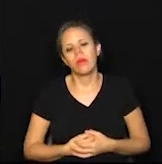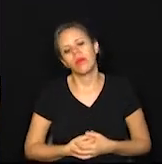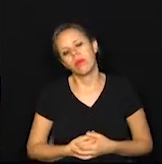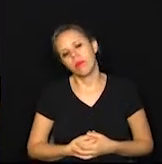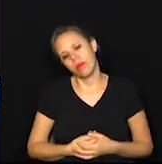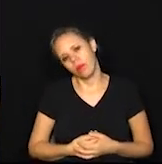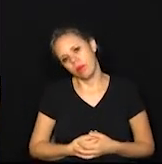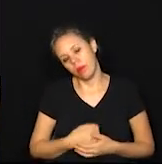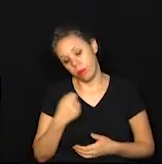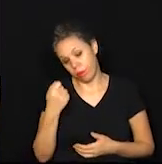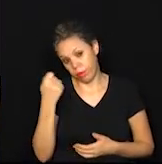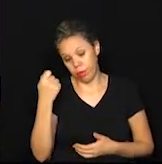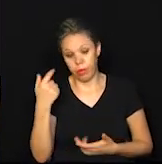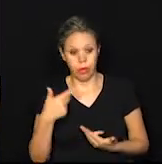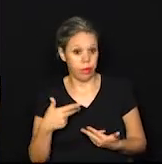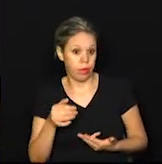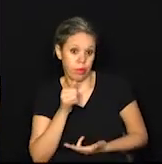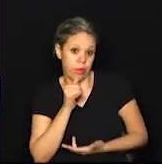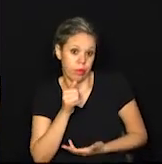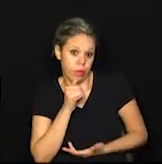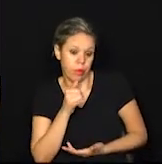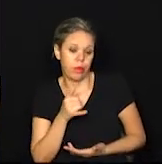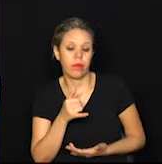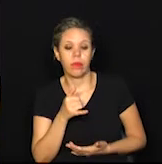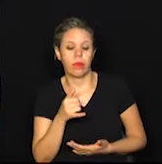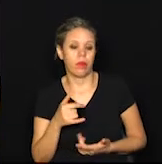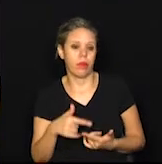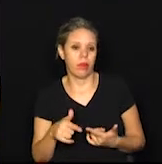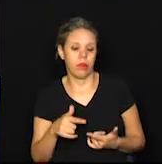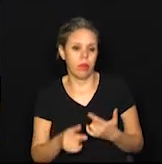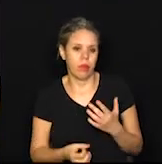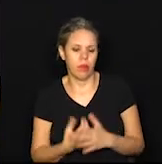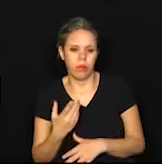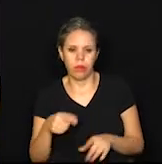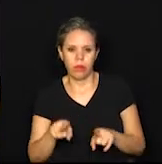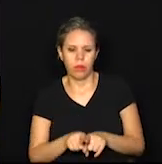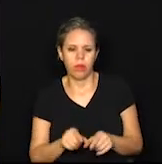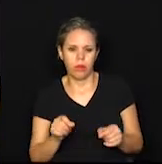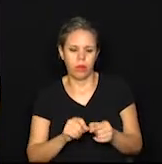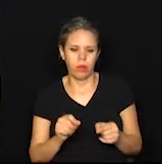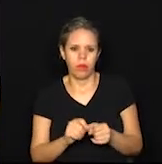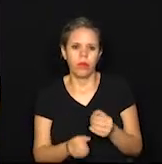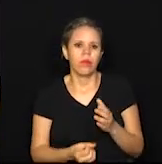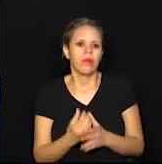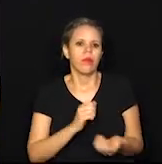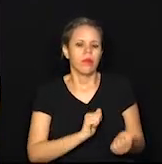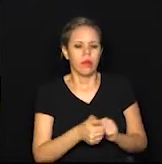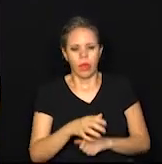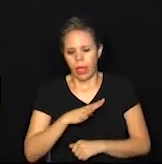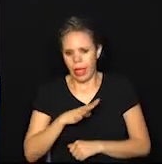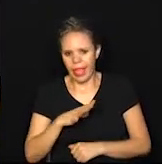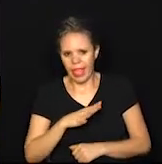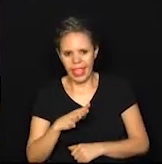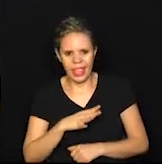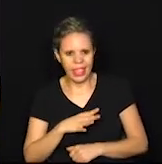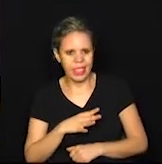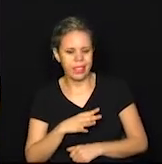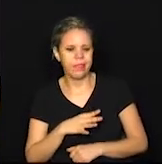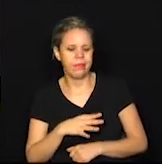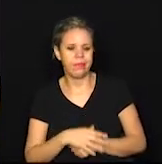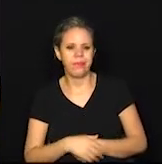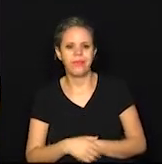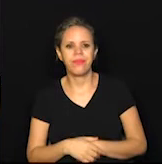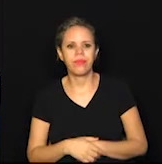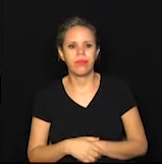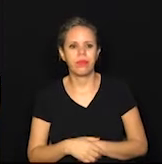muito grave, vamos dizer assim, espinha dorsal, e também o que faz acontecer o esporte na cidade, que é a infraestrutura.